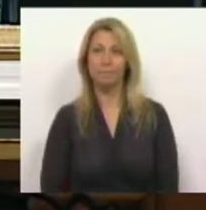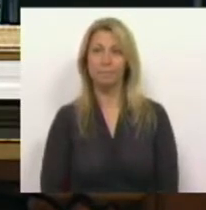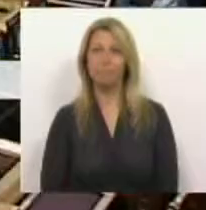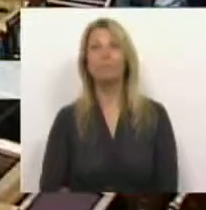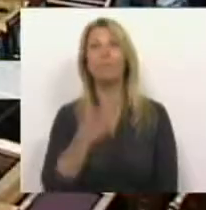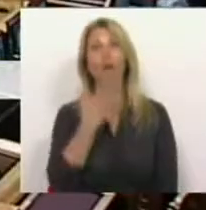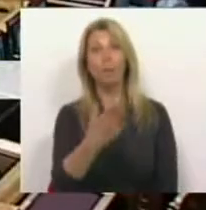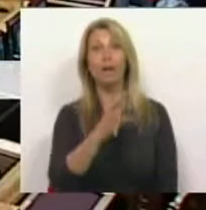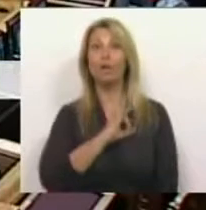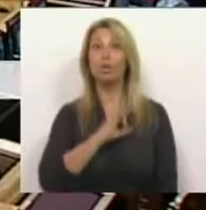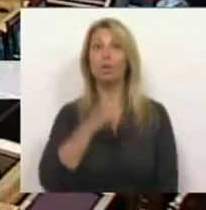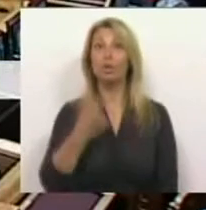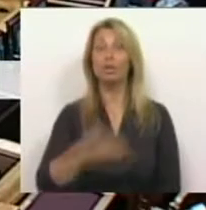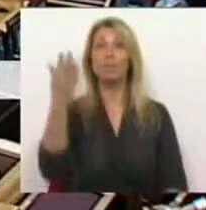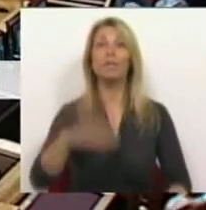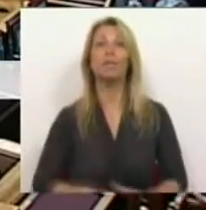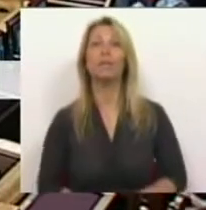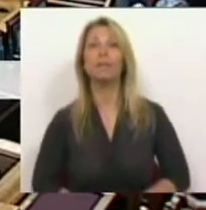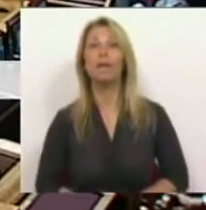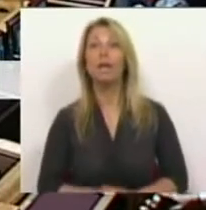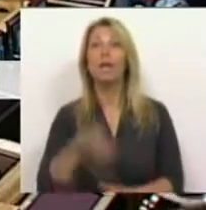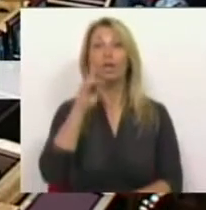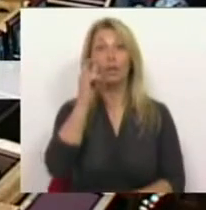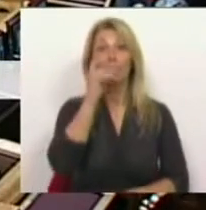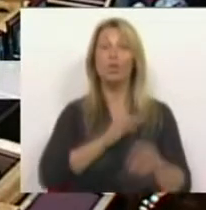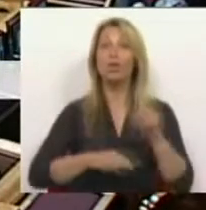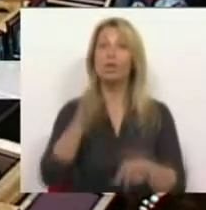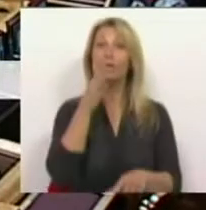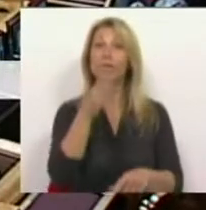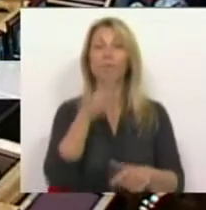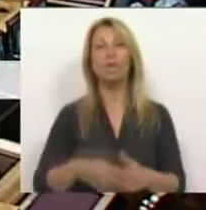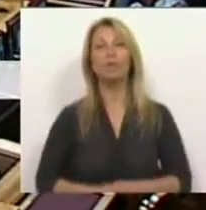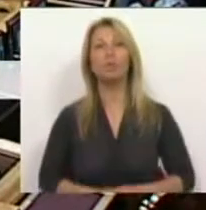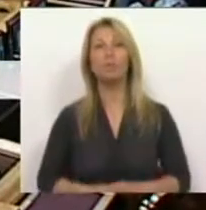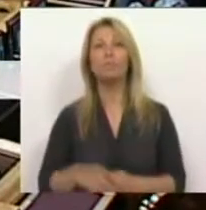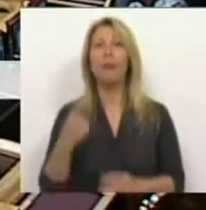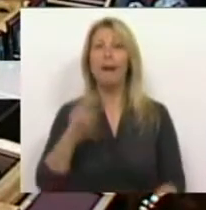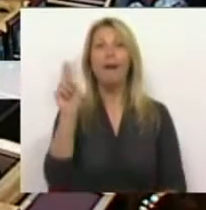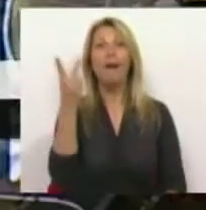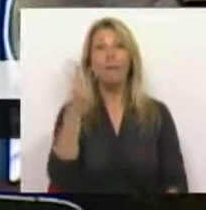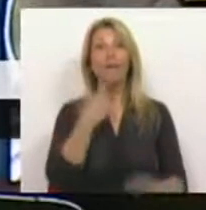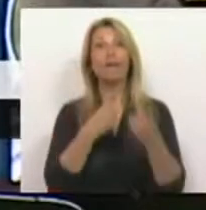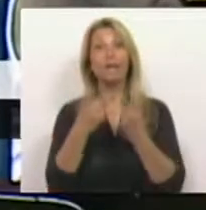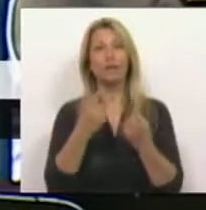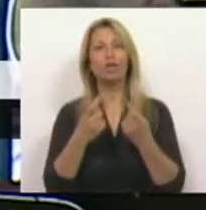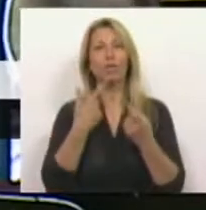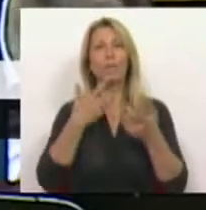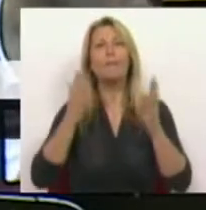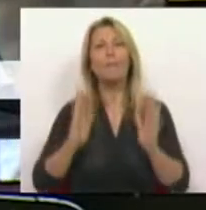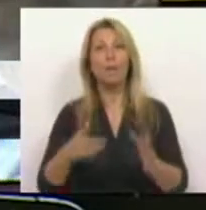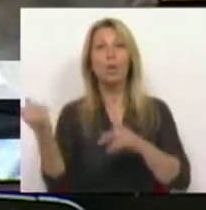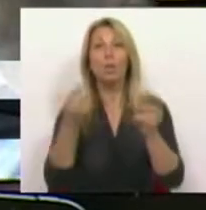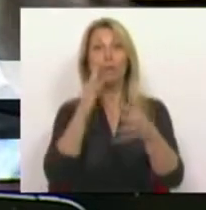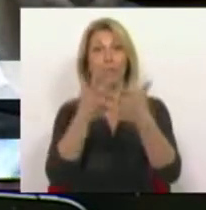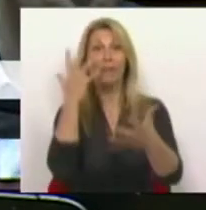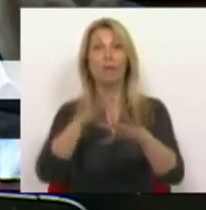Muito obrigada, senhor Presidente. Senhoras e senhores deputados, há duas questões que merecem debate e destaque sobre a venda